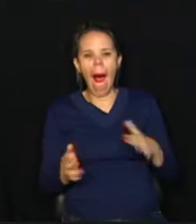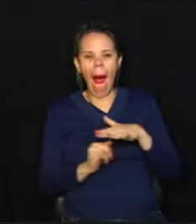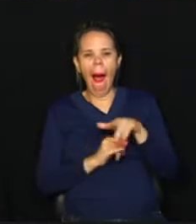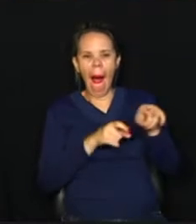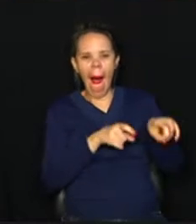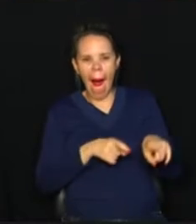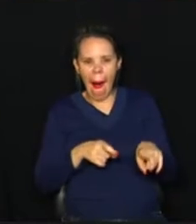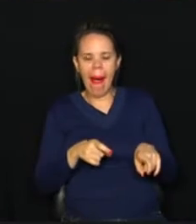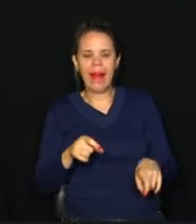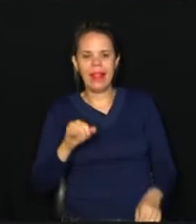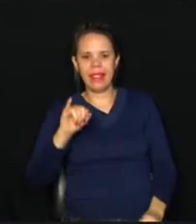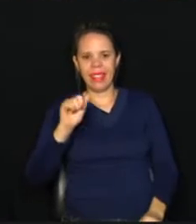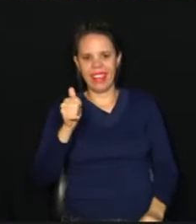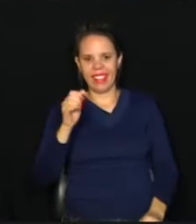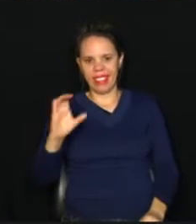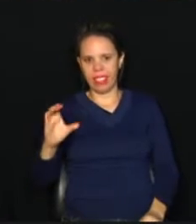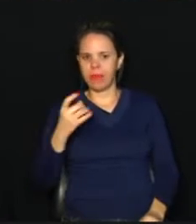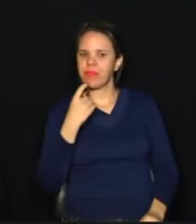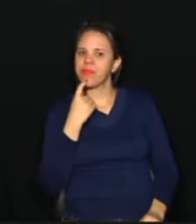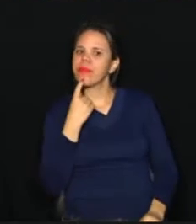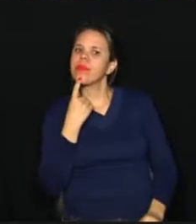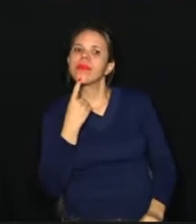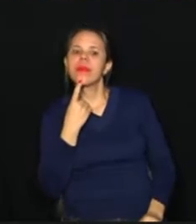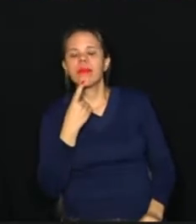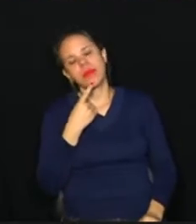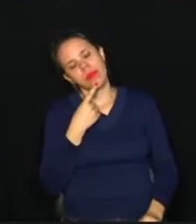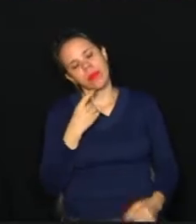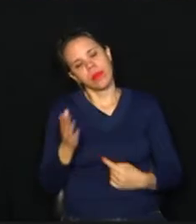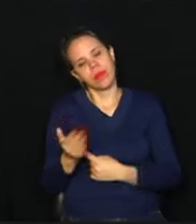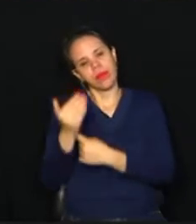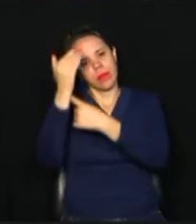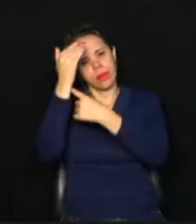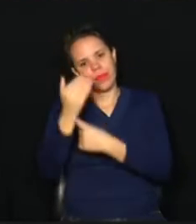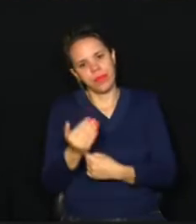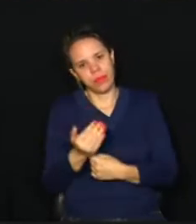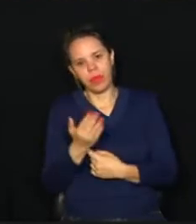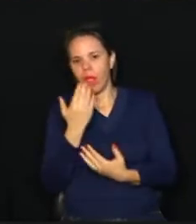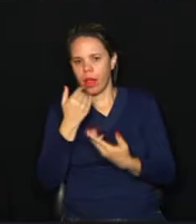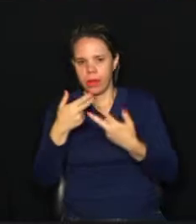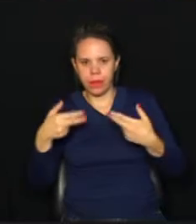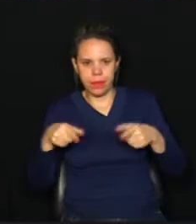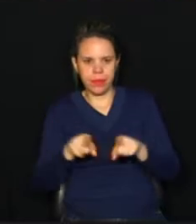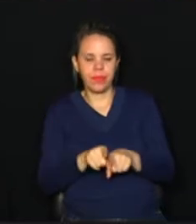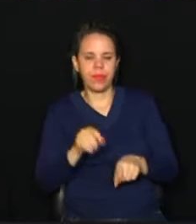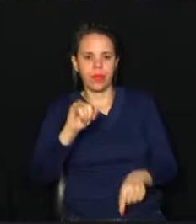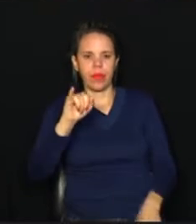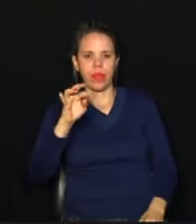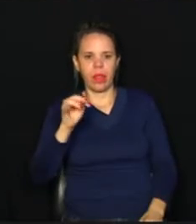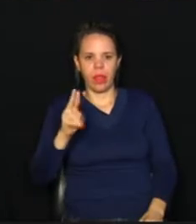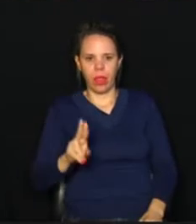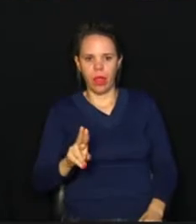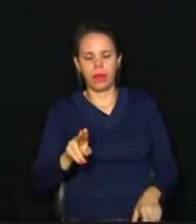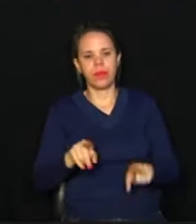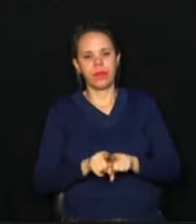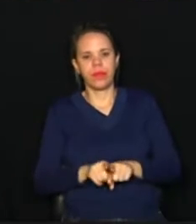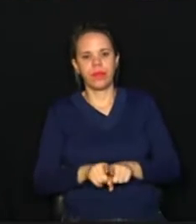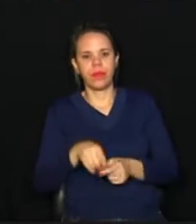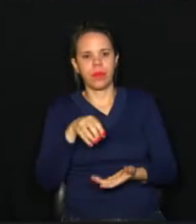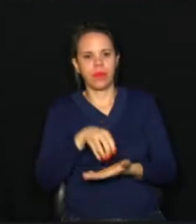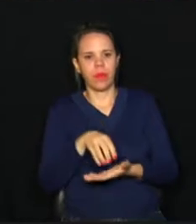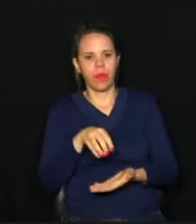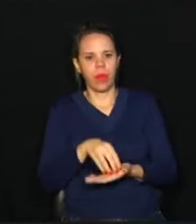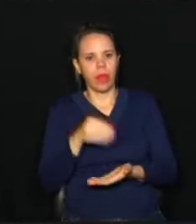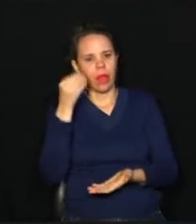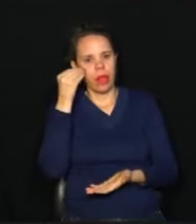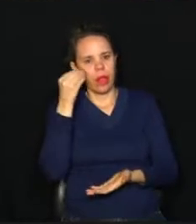Agronômico IAC em Campinas, o Instituto de Tecnologia de Alimentos, o ITAL, uma estação experimental do